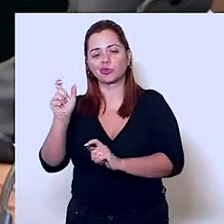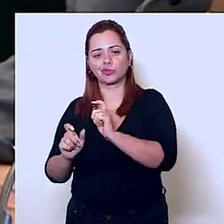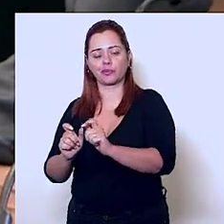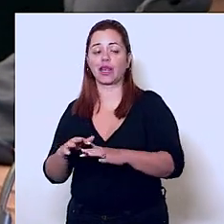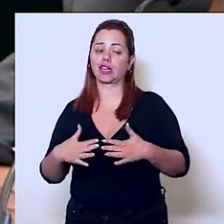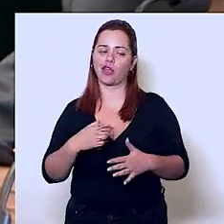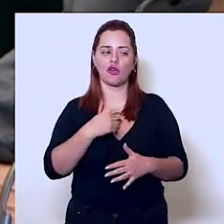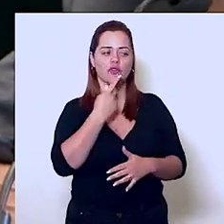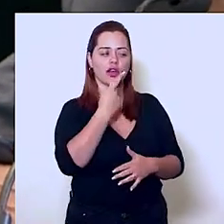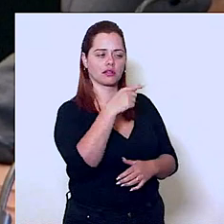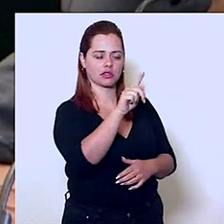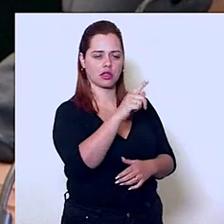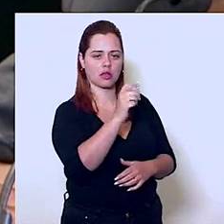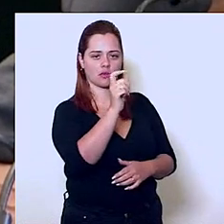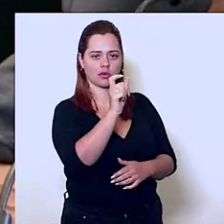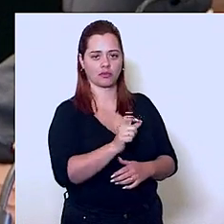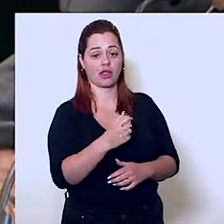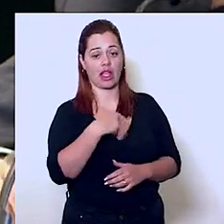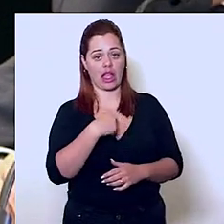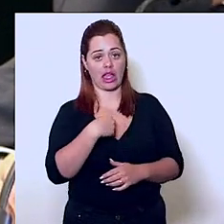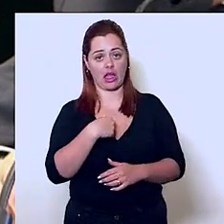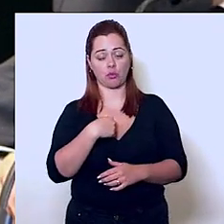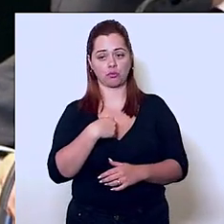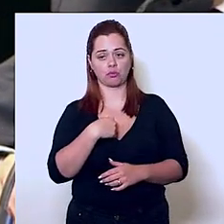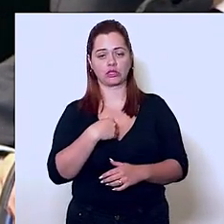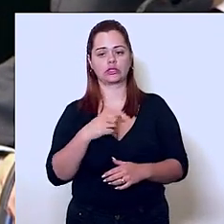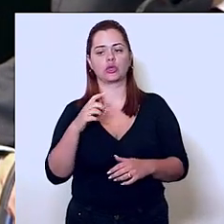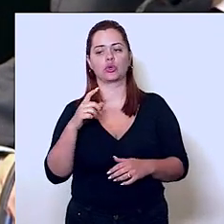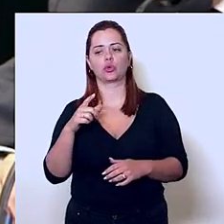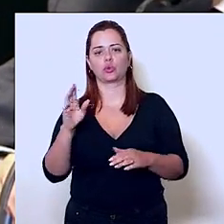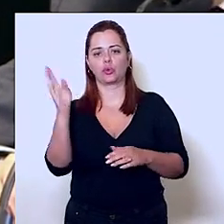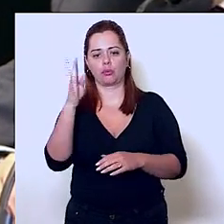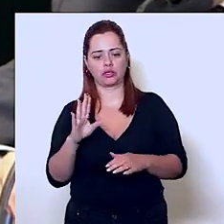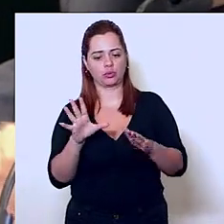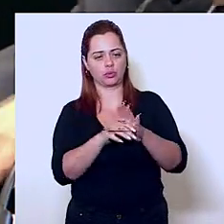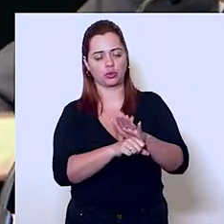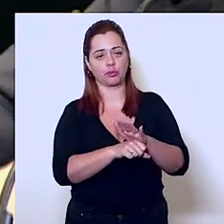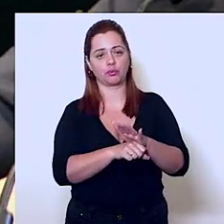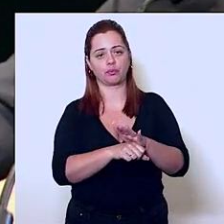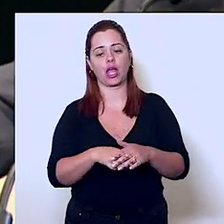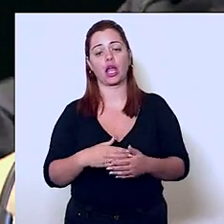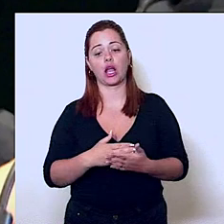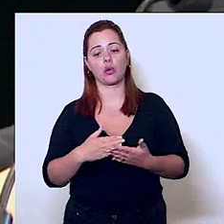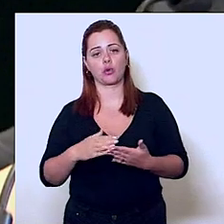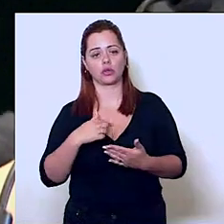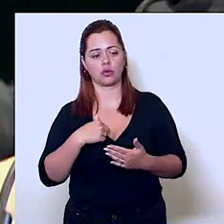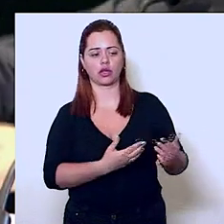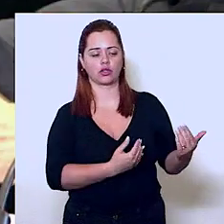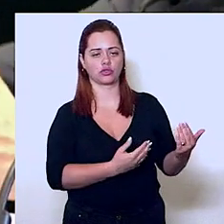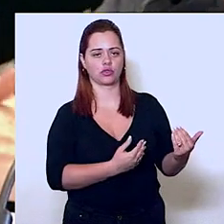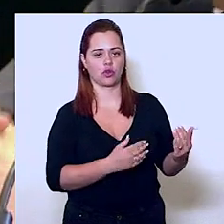coisa, eu caí num golpe no Brasil, o Arafat nos disse. Quando eu era jovem engenheiro, trabalhando nas obras